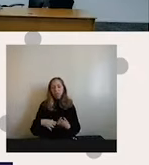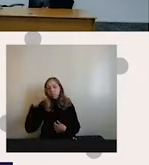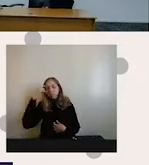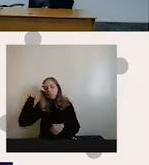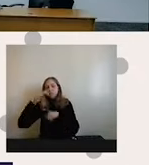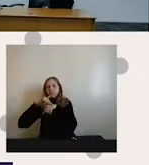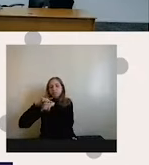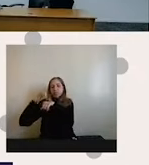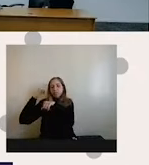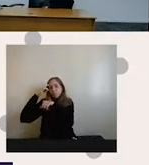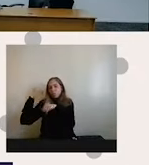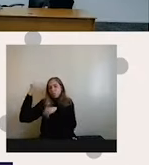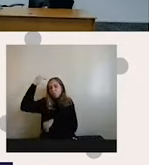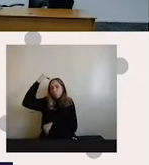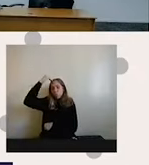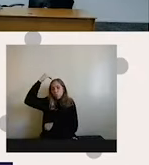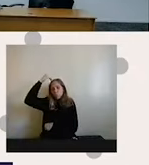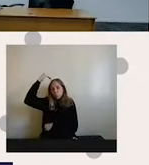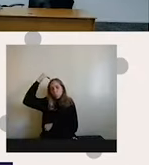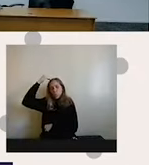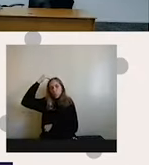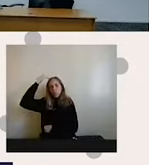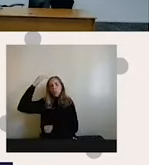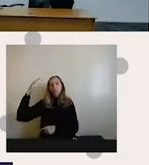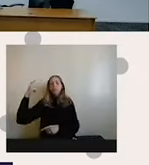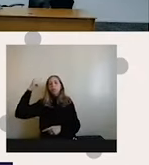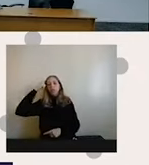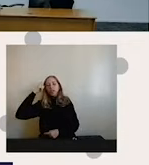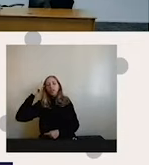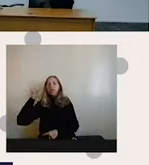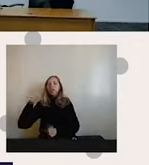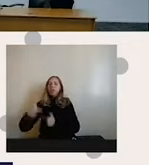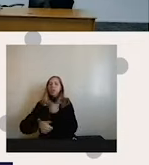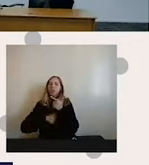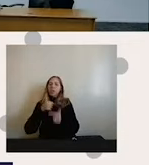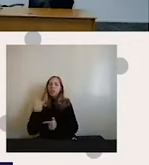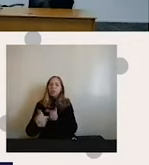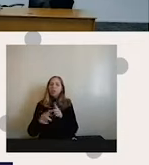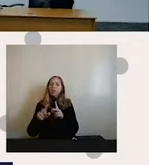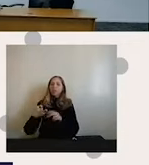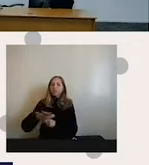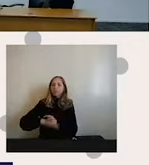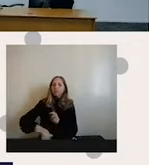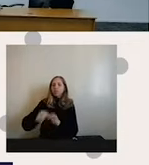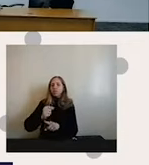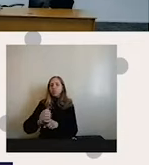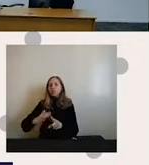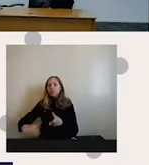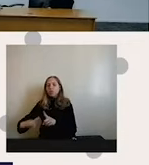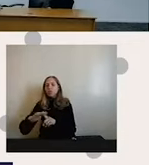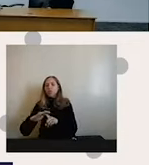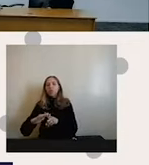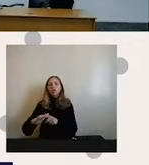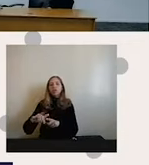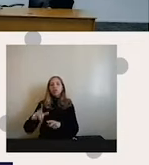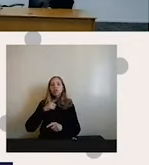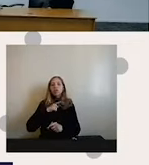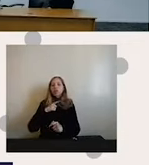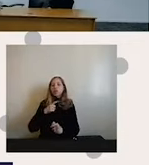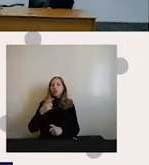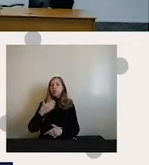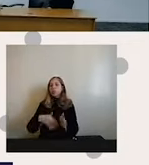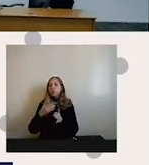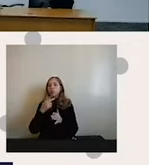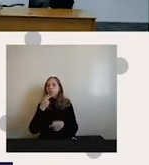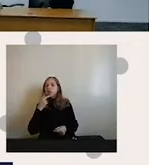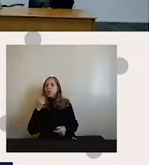doença mental pode ser relacionada ao trabalho, numa sociedade que o mérito, todo mundo fala sobre